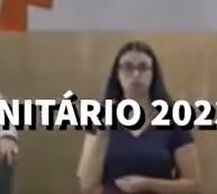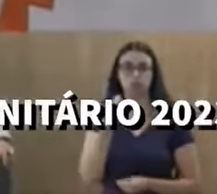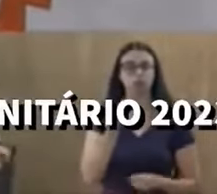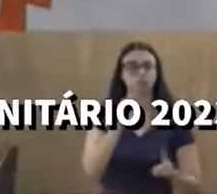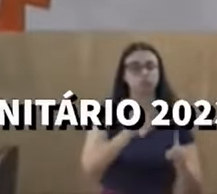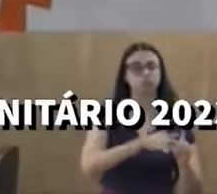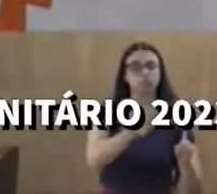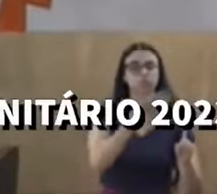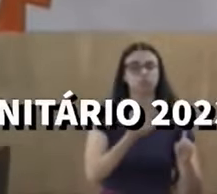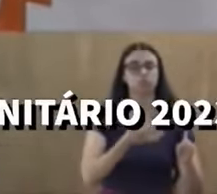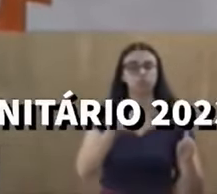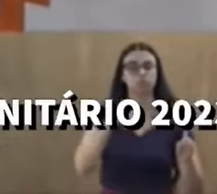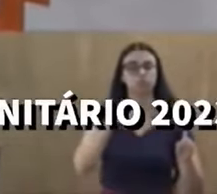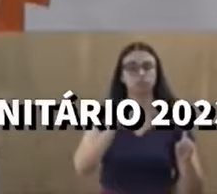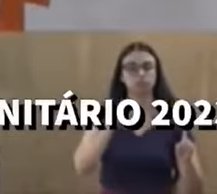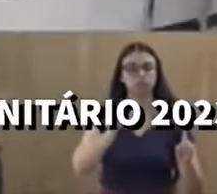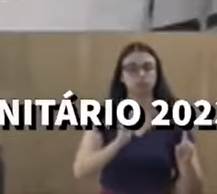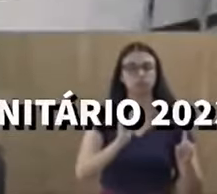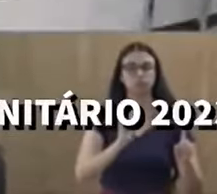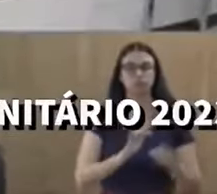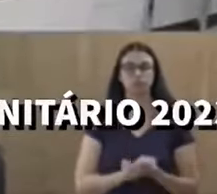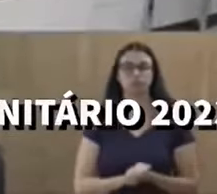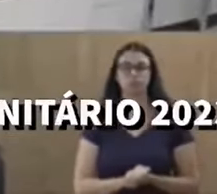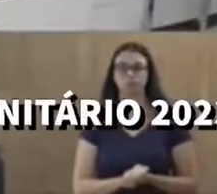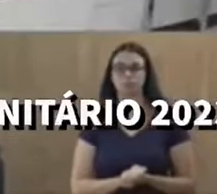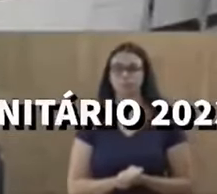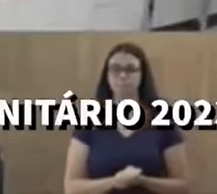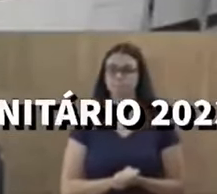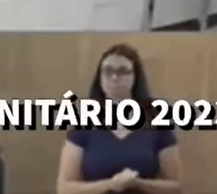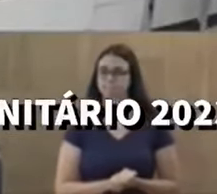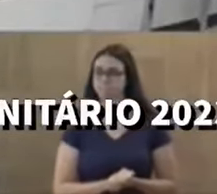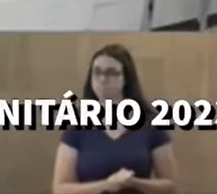Ney Geraldo Pereira.